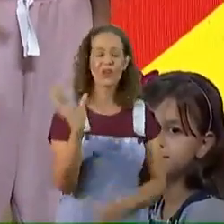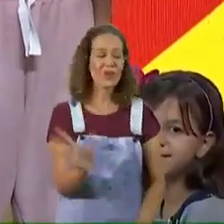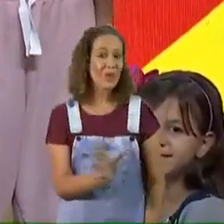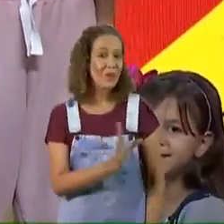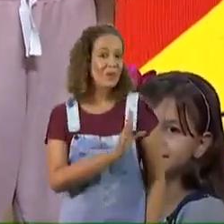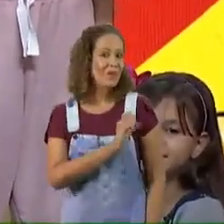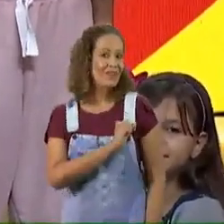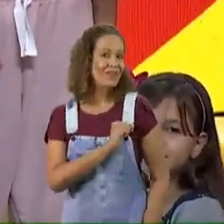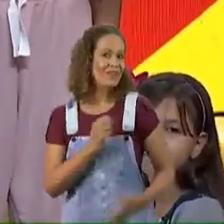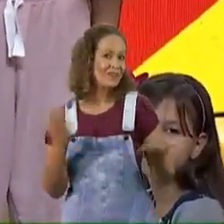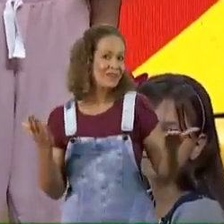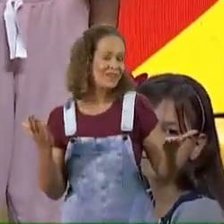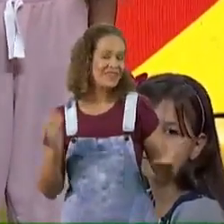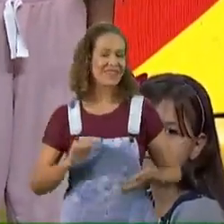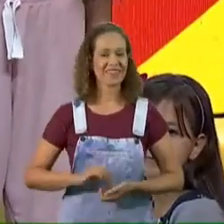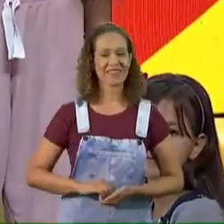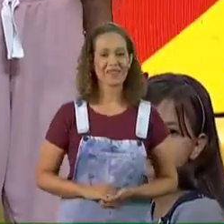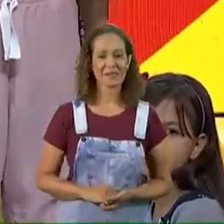amor.